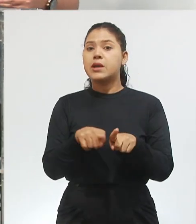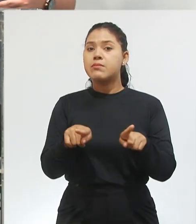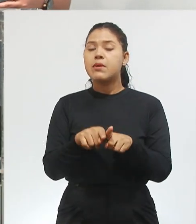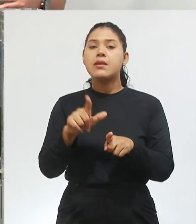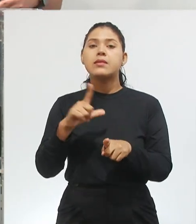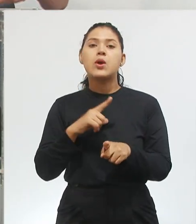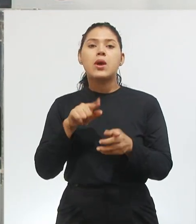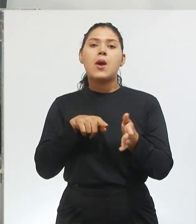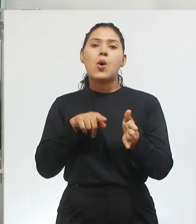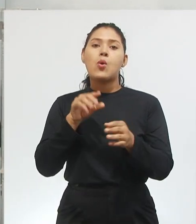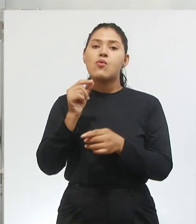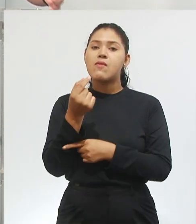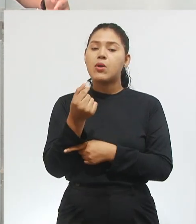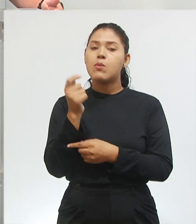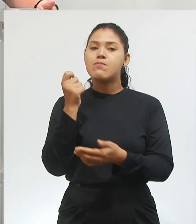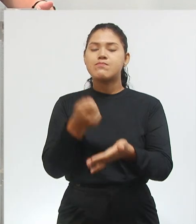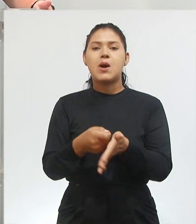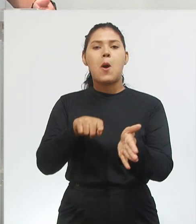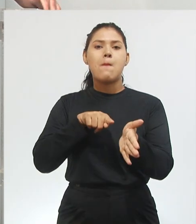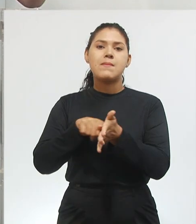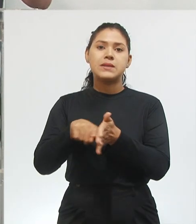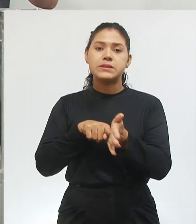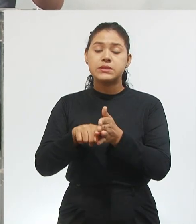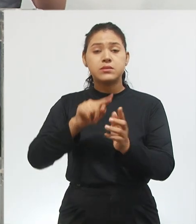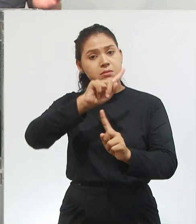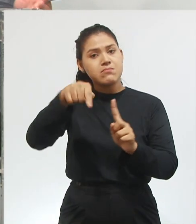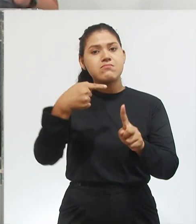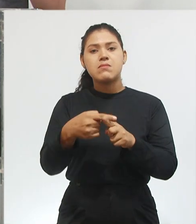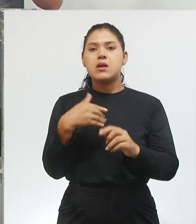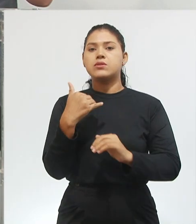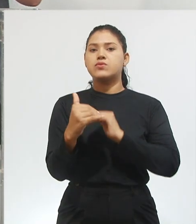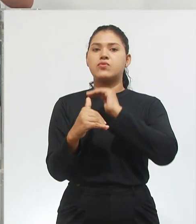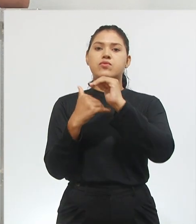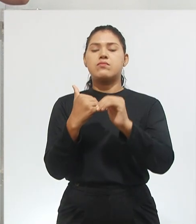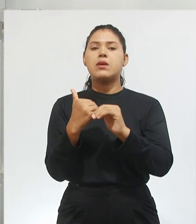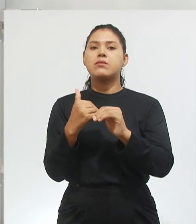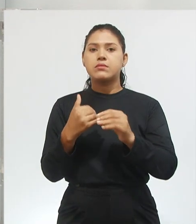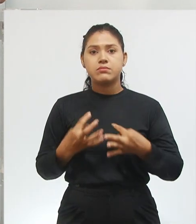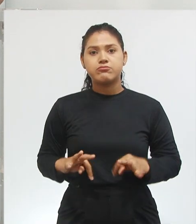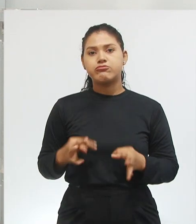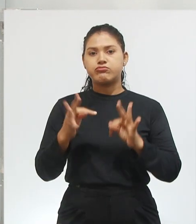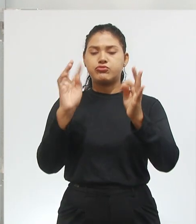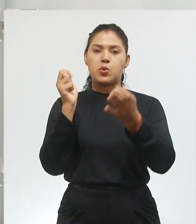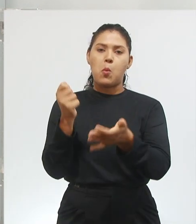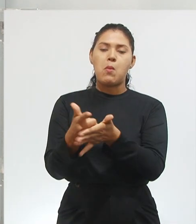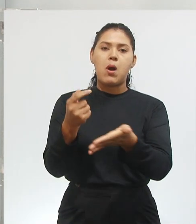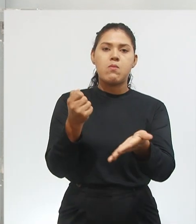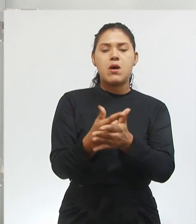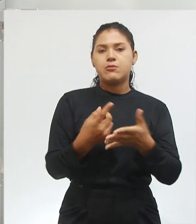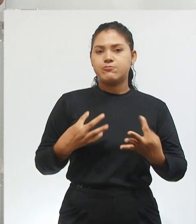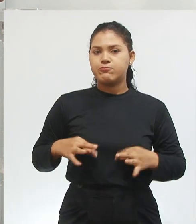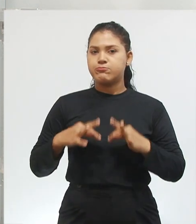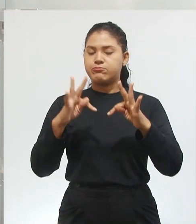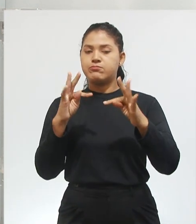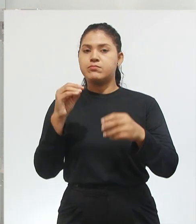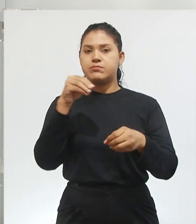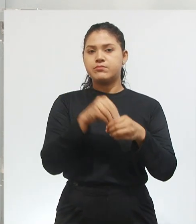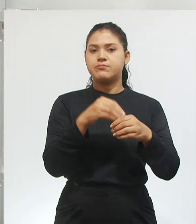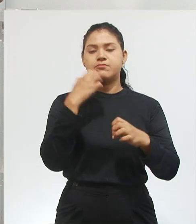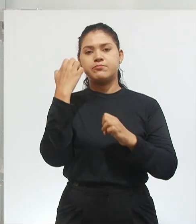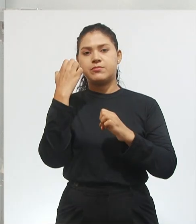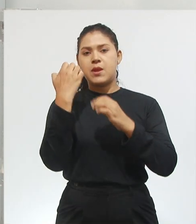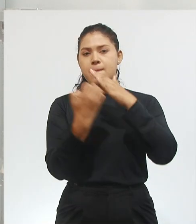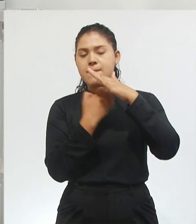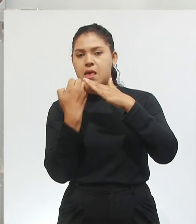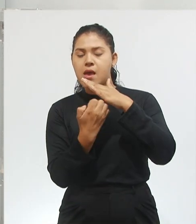curos de pesquisa e desenvolvimento né ali nas ferramentas nas tecnologias nos produtos que a organização vai estar